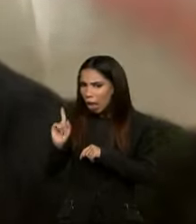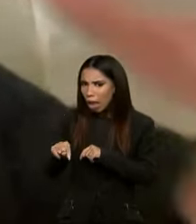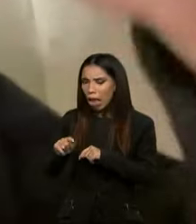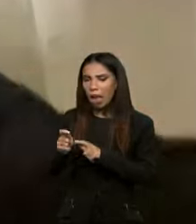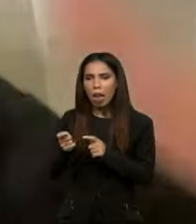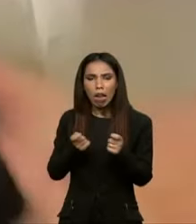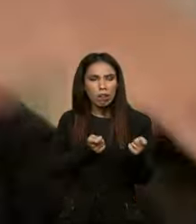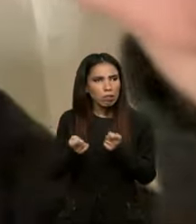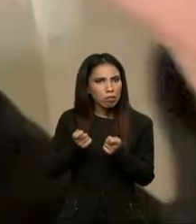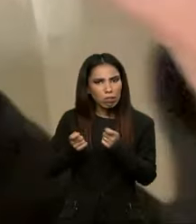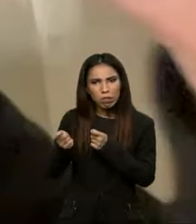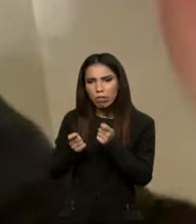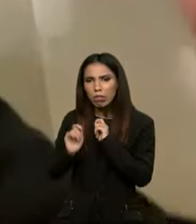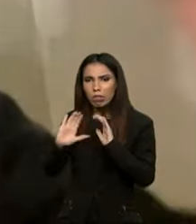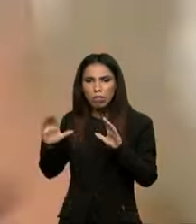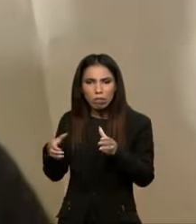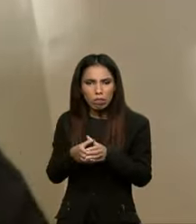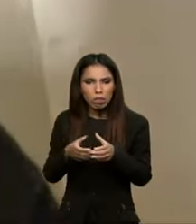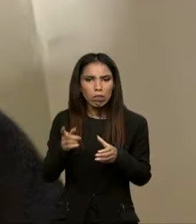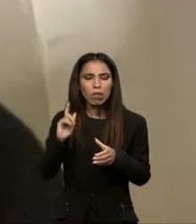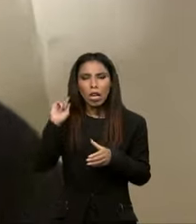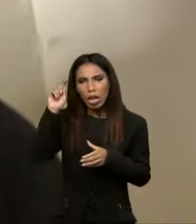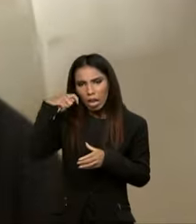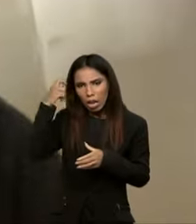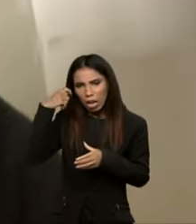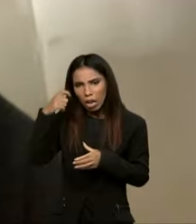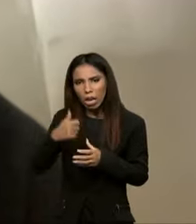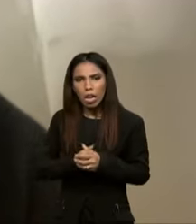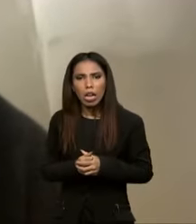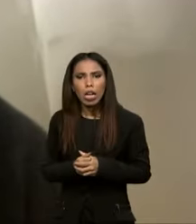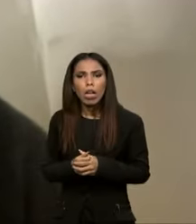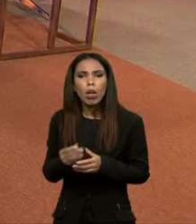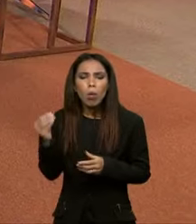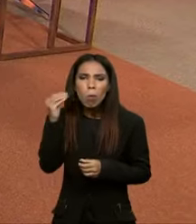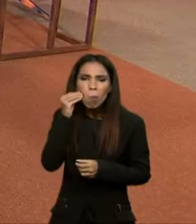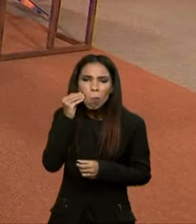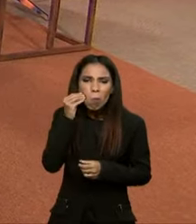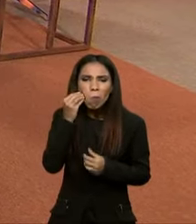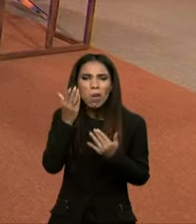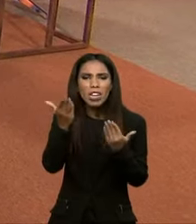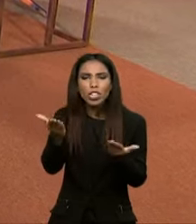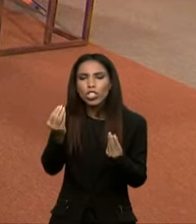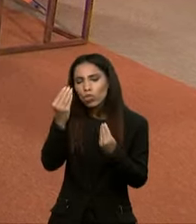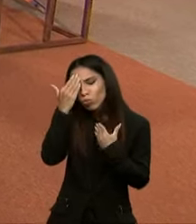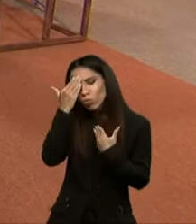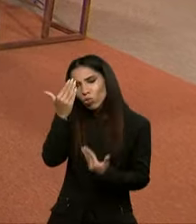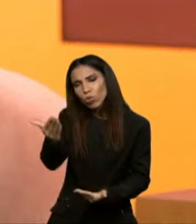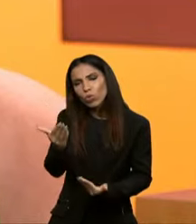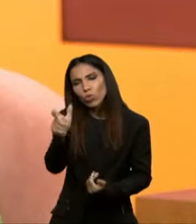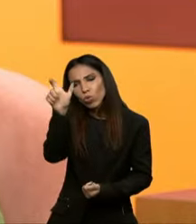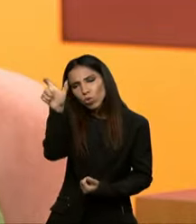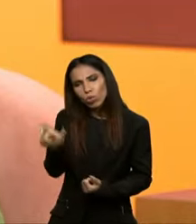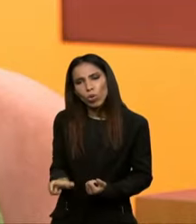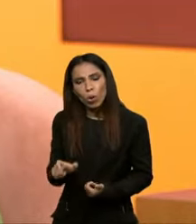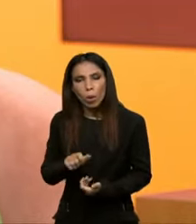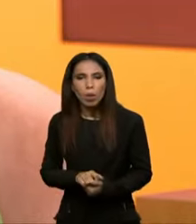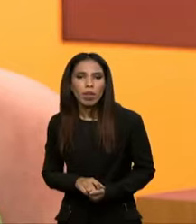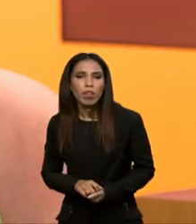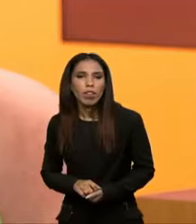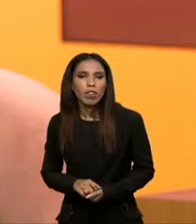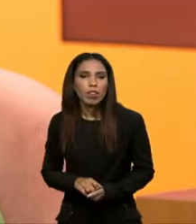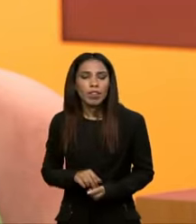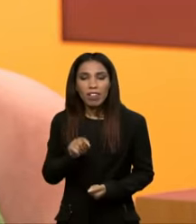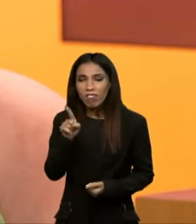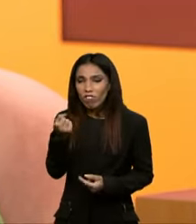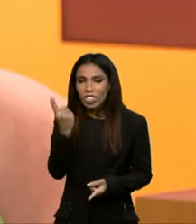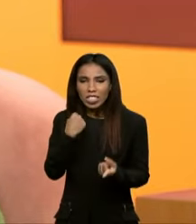elenco e produção manda e equipe técnica. Manda beijos para ela, Baba. Manda um beijão meu para ela. Mano. Muito obrigada a você. Olha, você